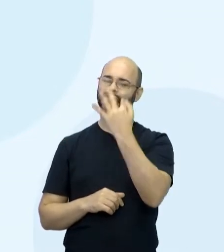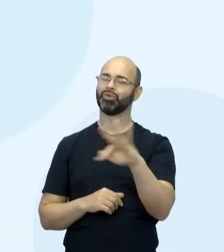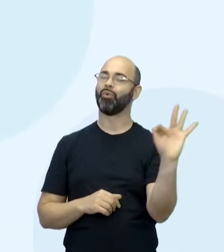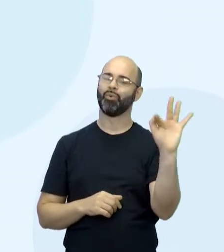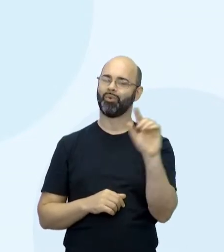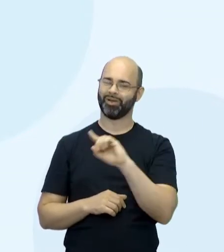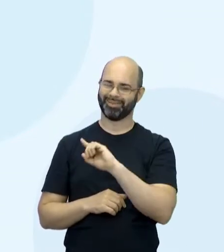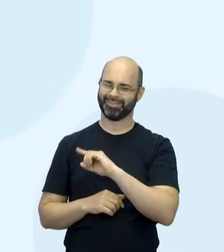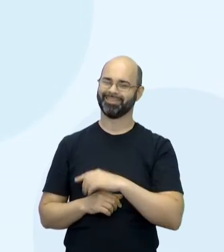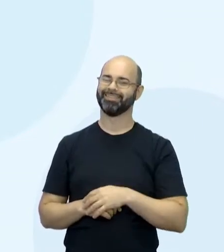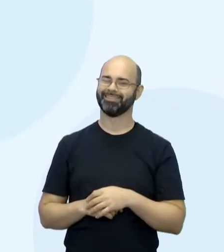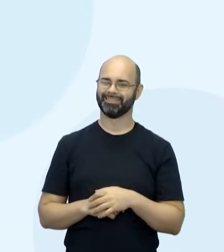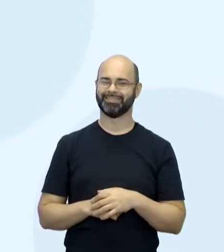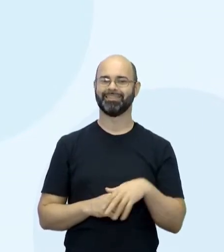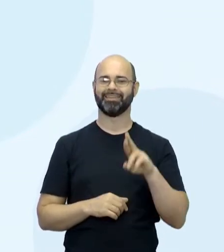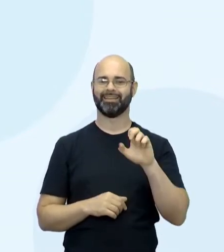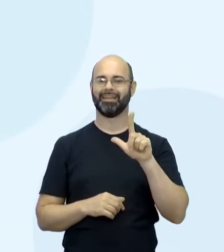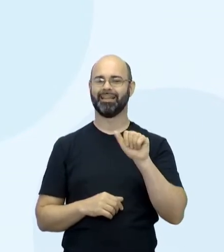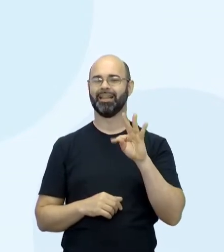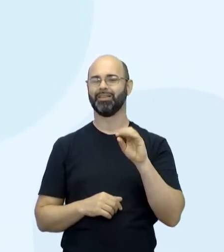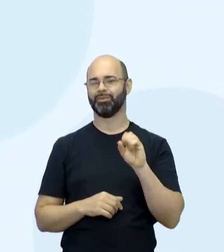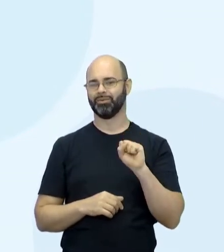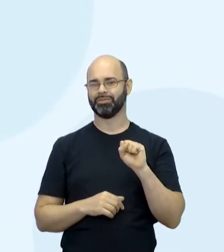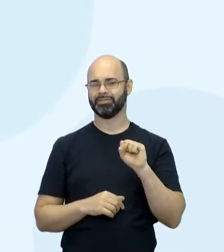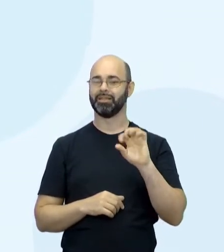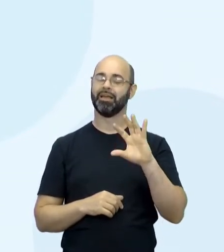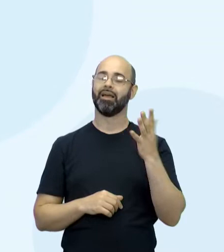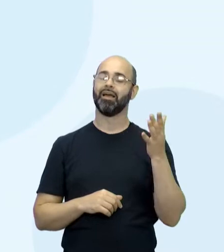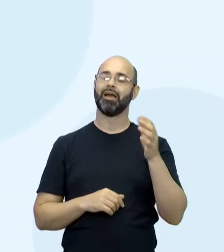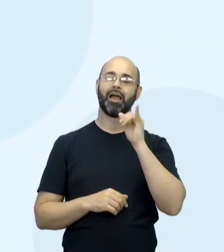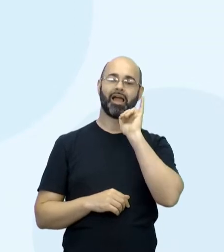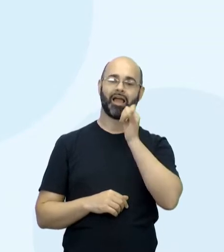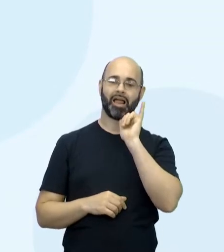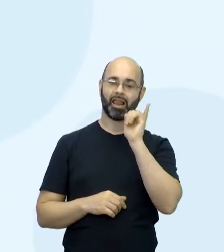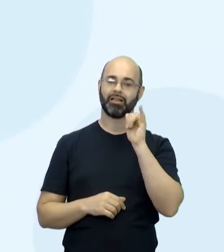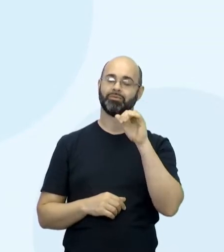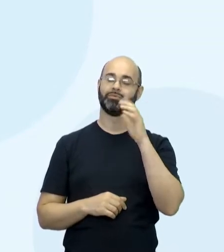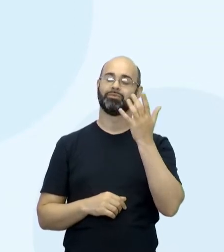filme, veja. Relato Selvagem, de 2014. Relatos